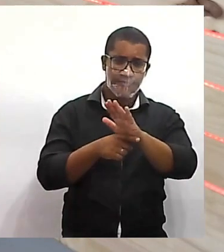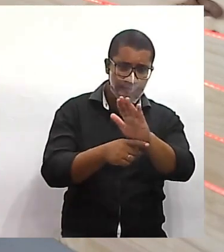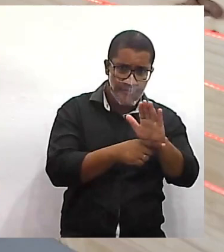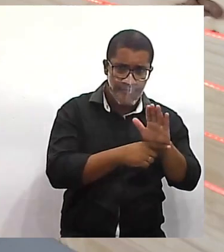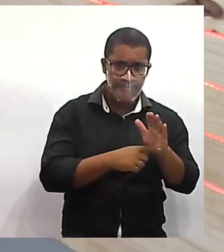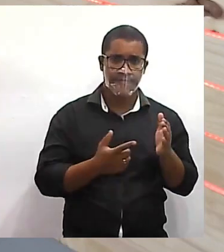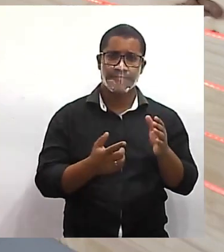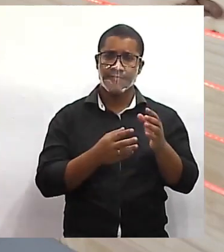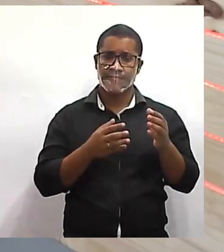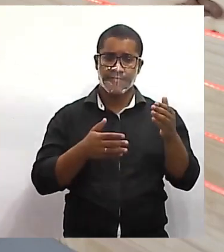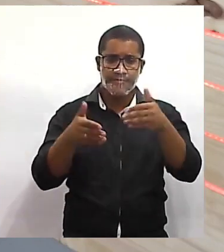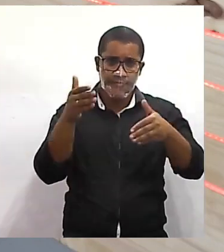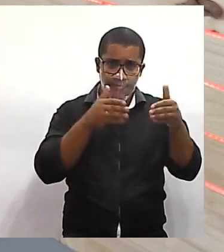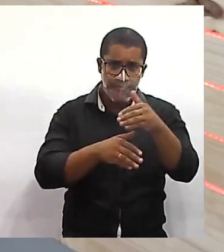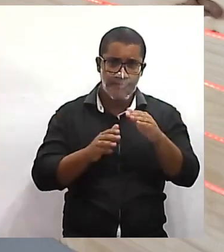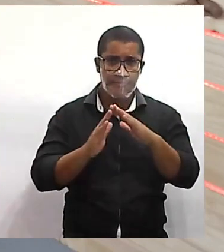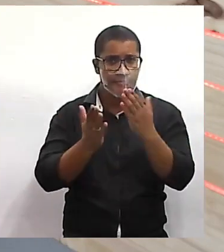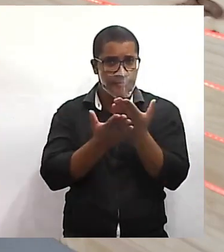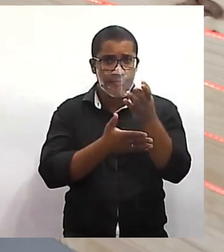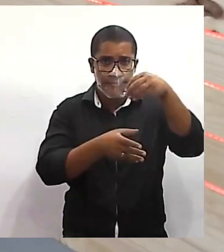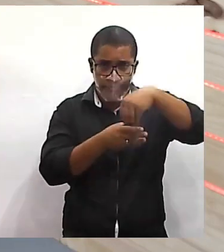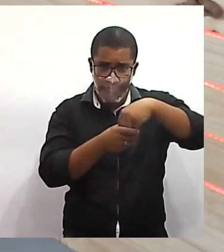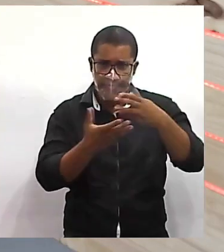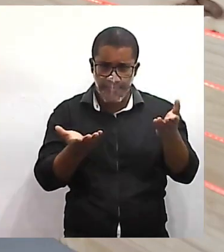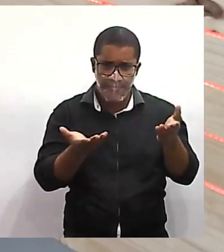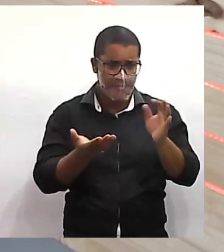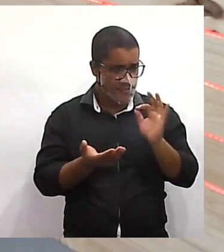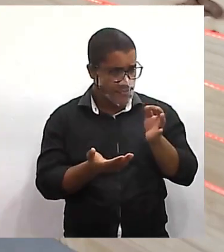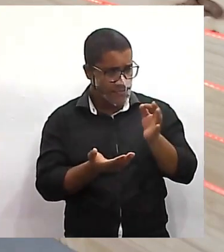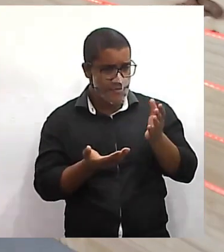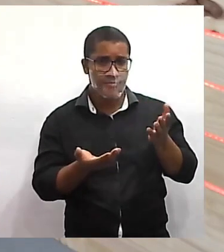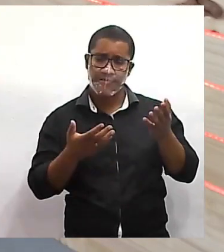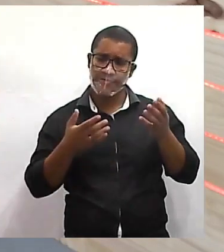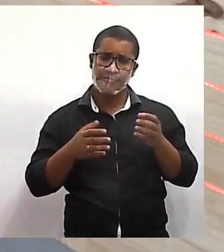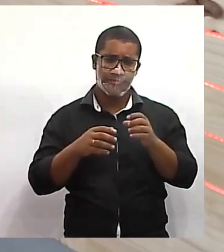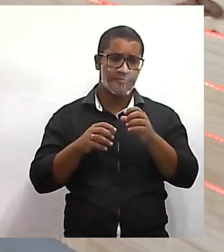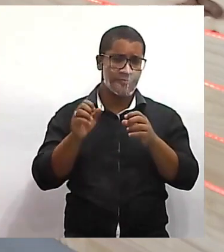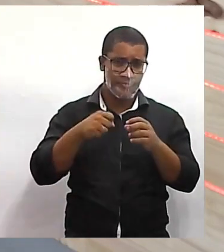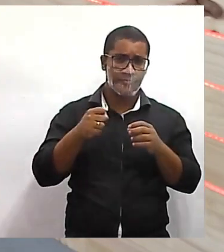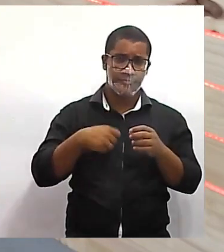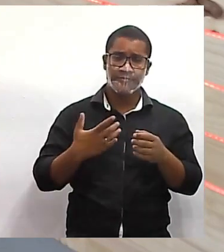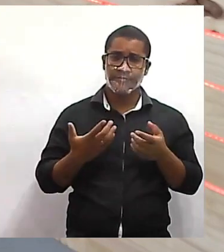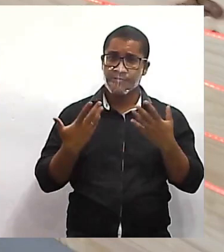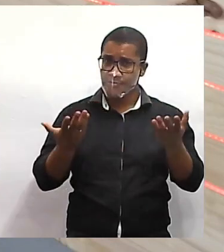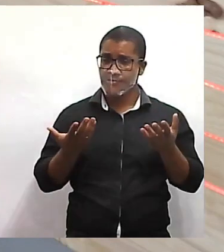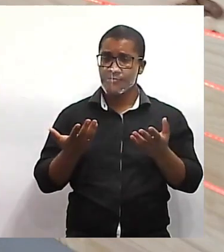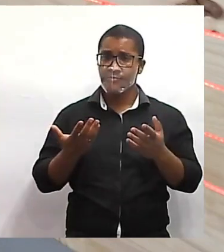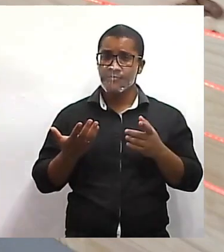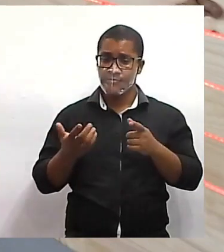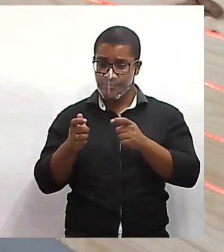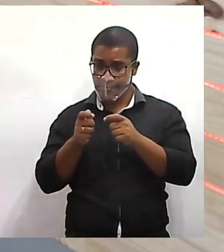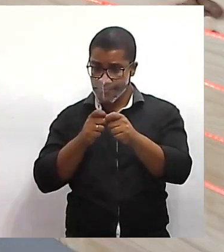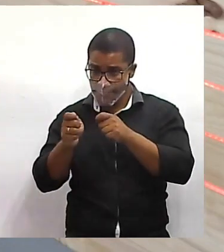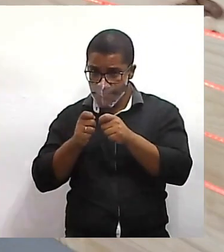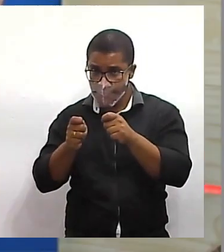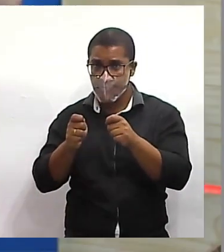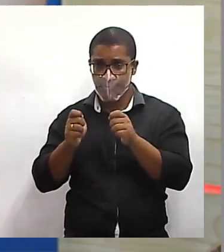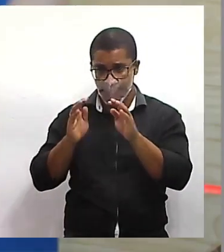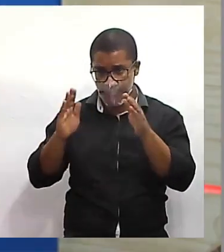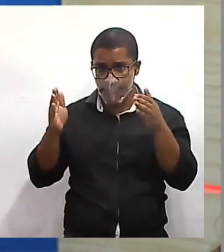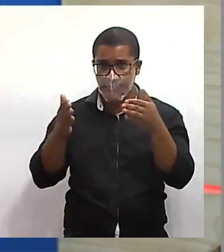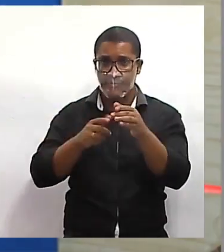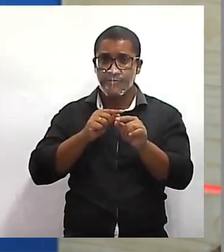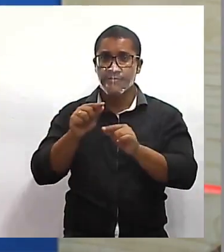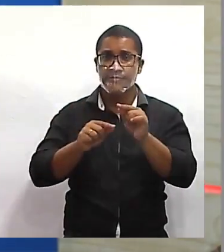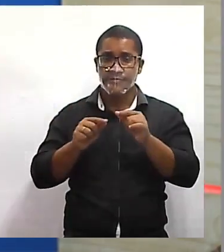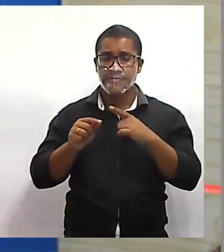intermediadas dentro da escola. Não é isso, por aí? É, Márcia, com certeza. Então, administrar tem a ver com esses